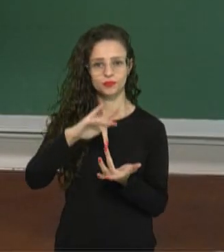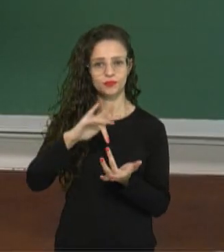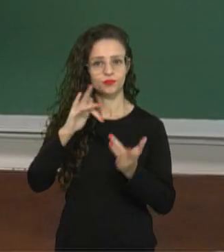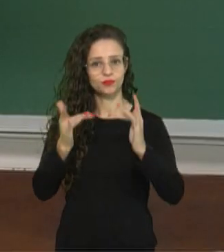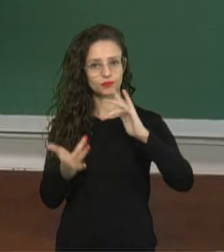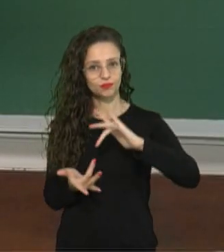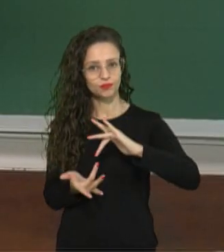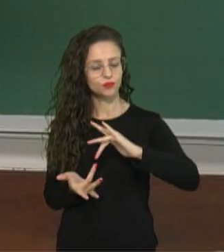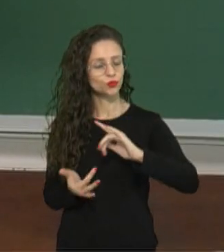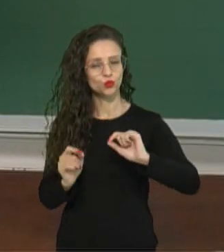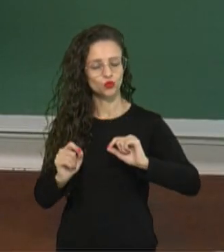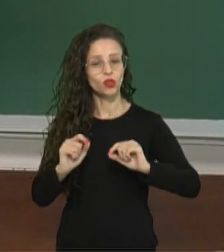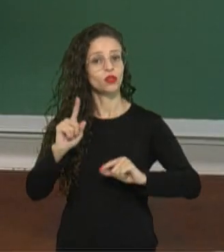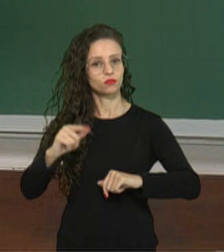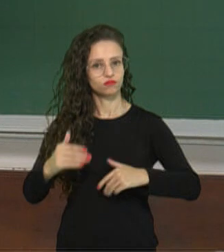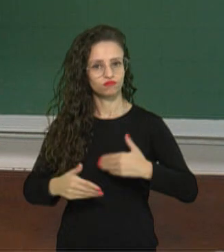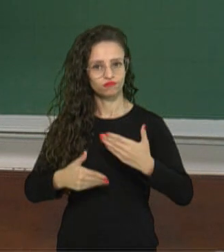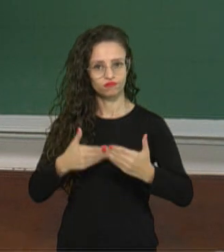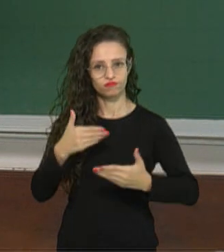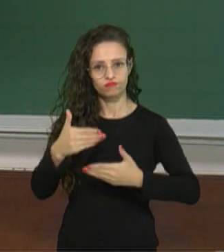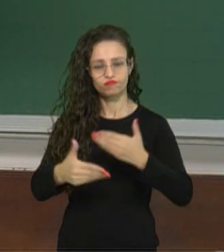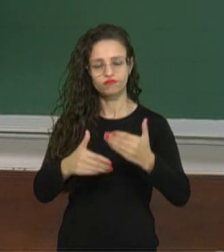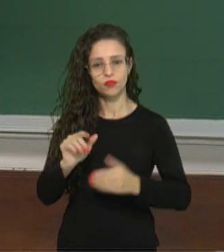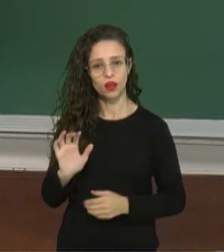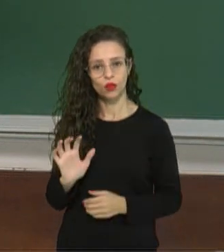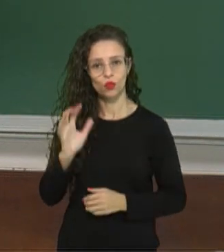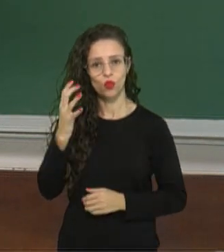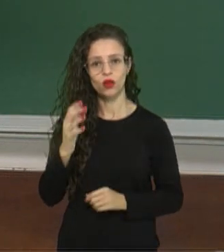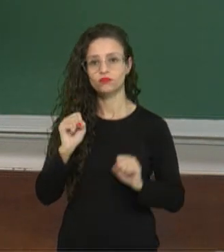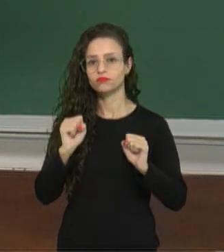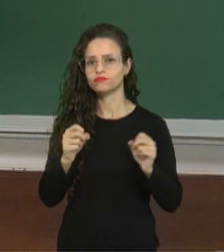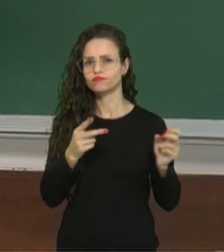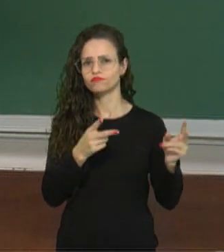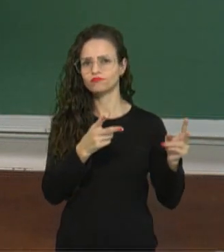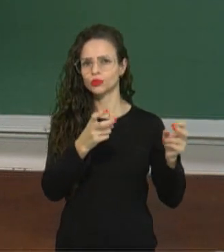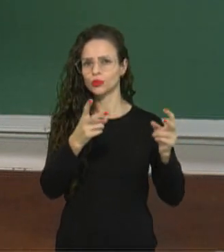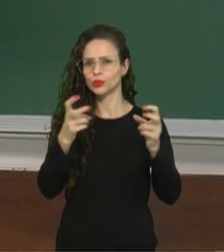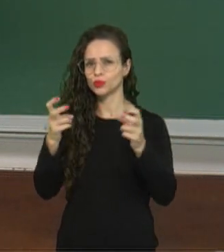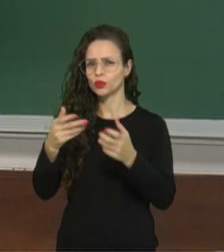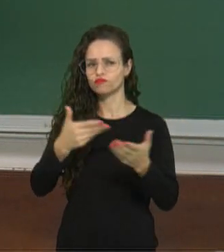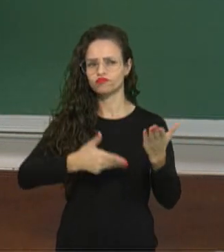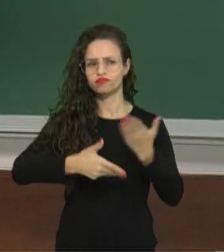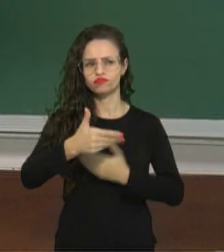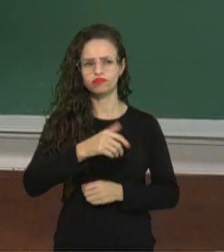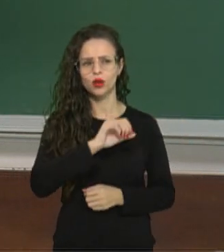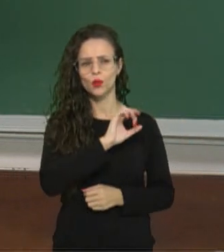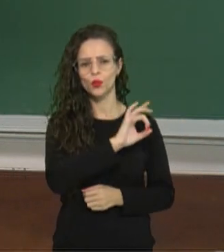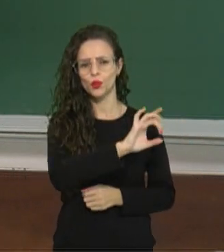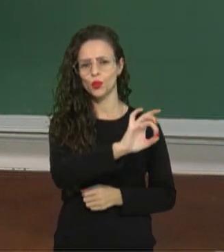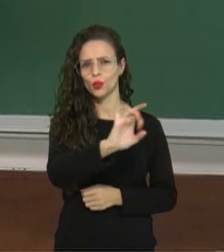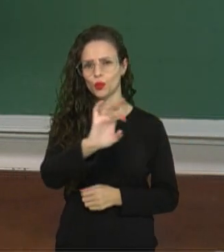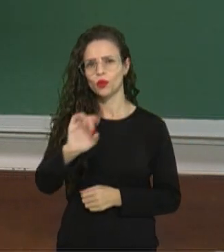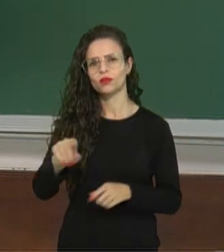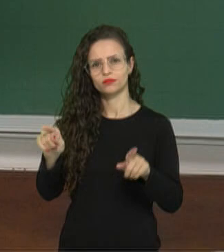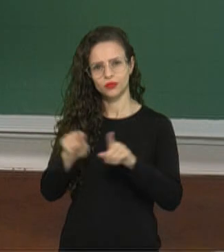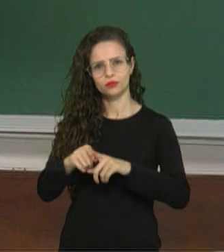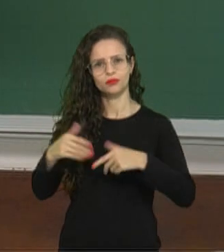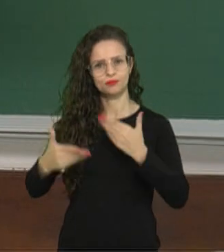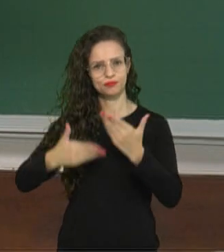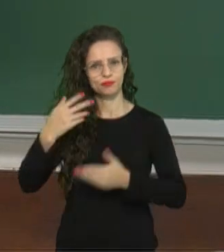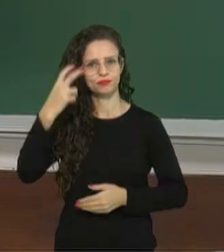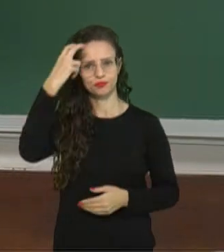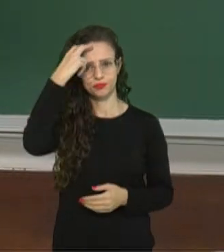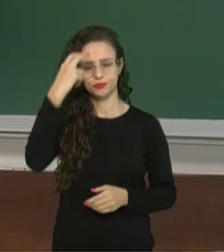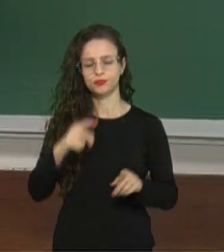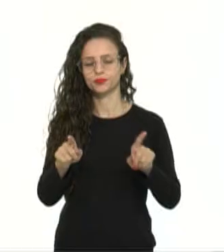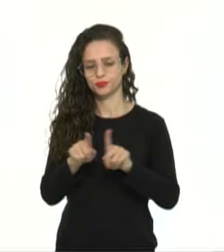um processo que acontece, que pode ser percebido em várias dinâmicas, também no processo da cultura.